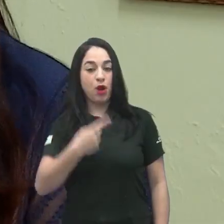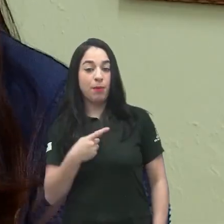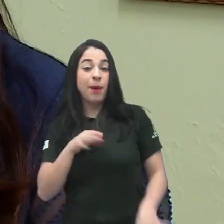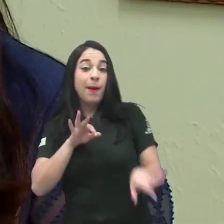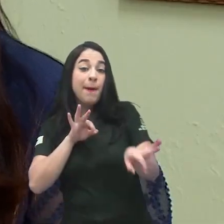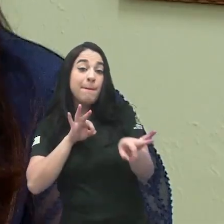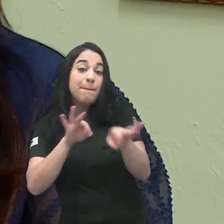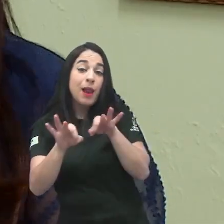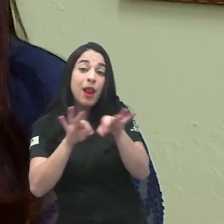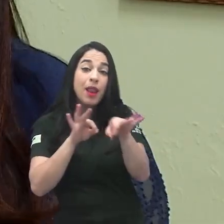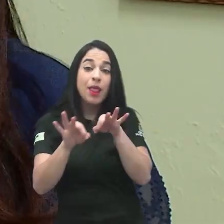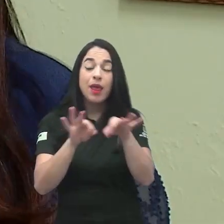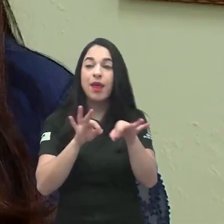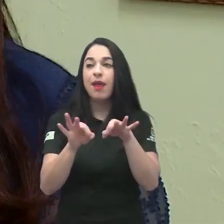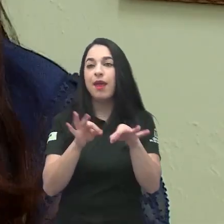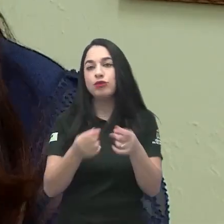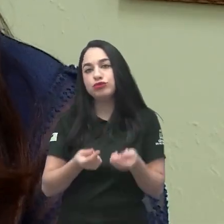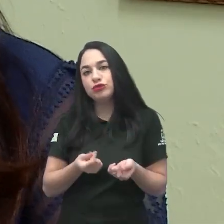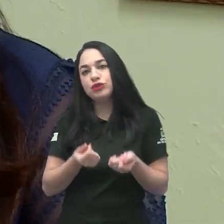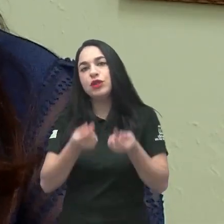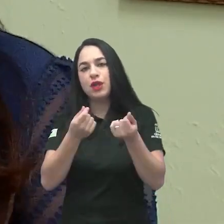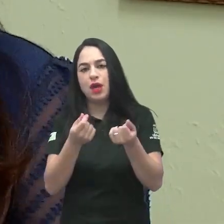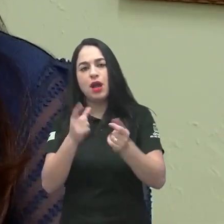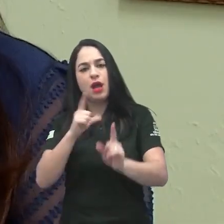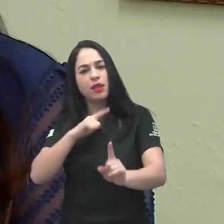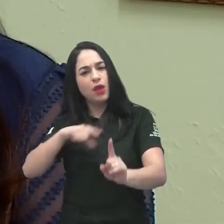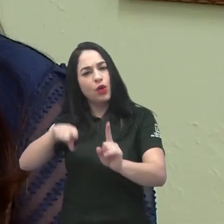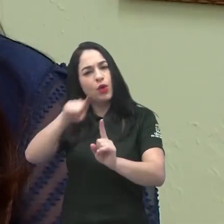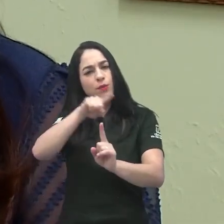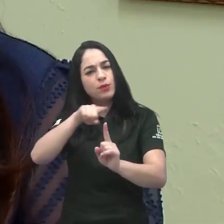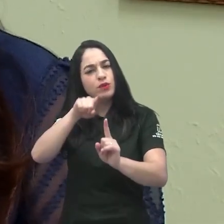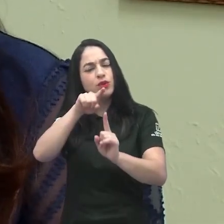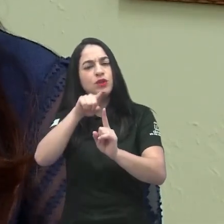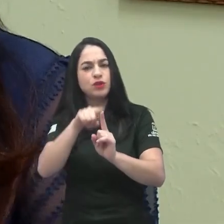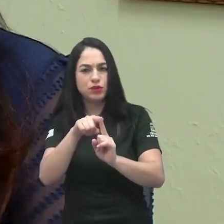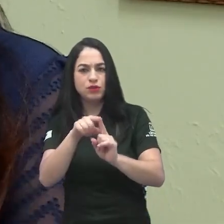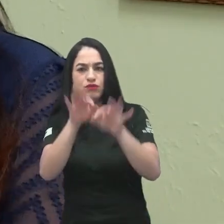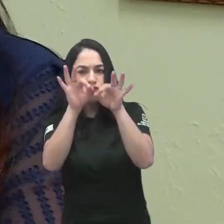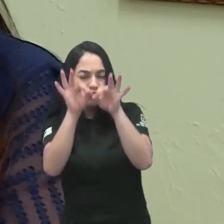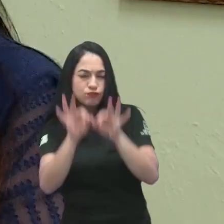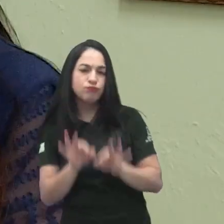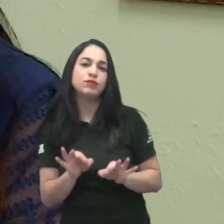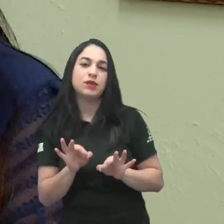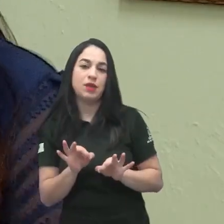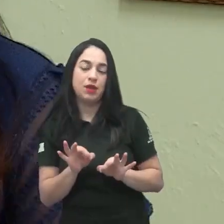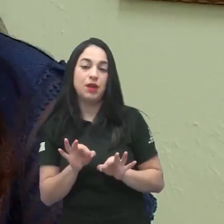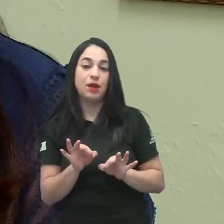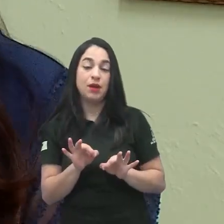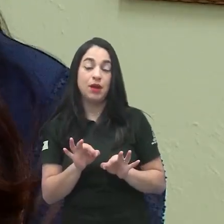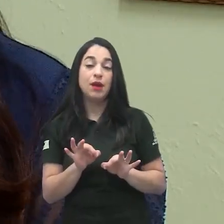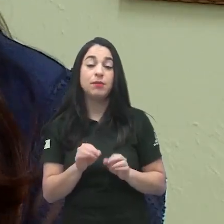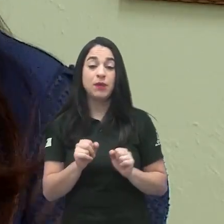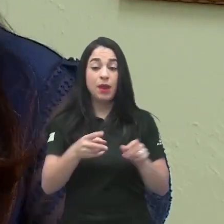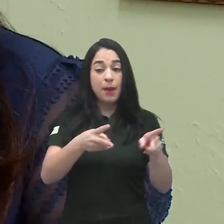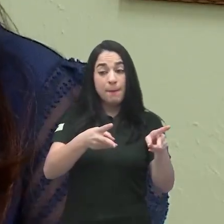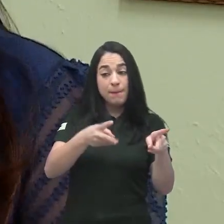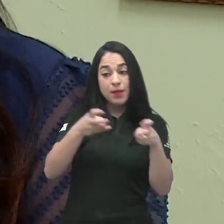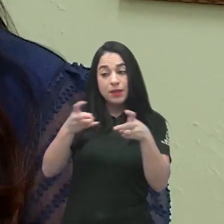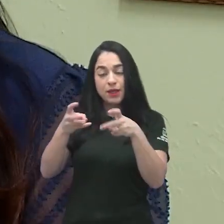da vida deles, planeje financeiramente, tenham objetivos a longo e a médio